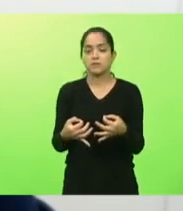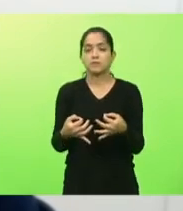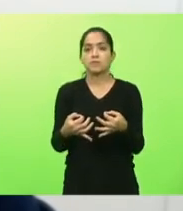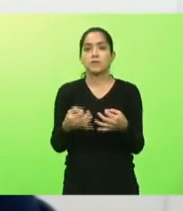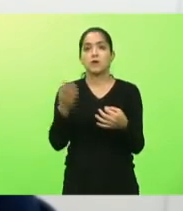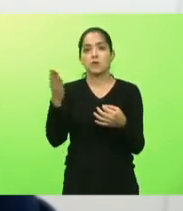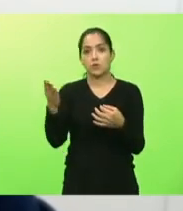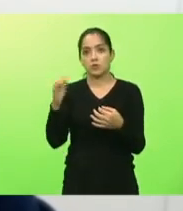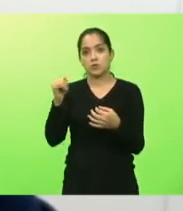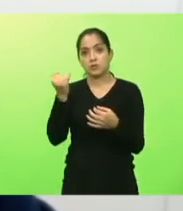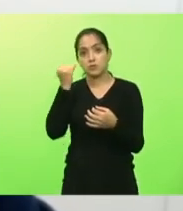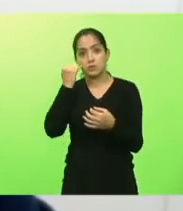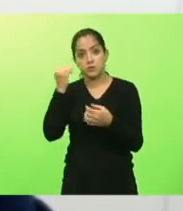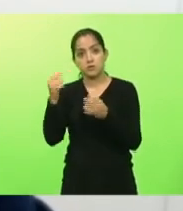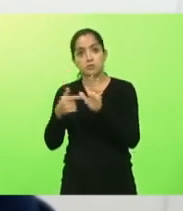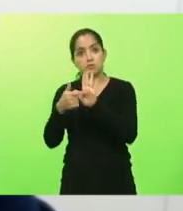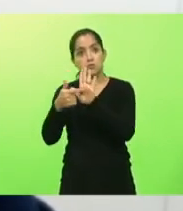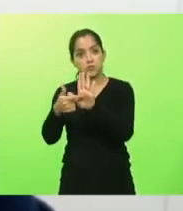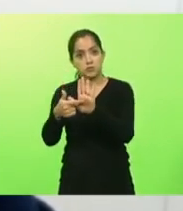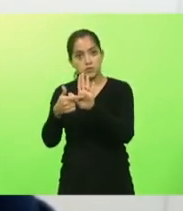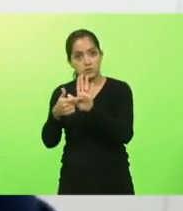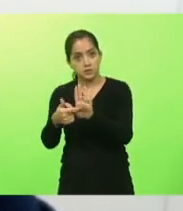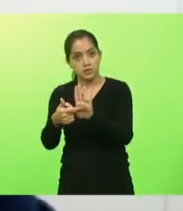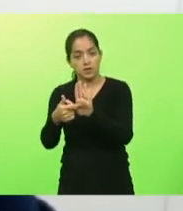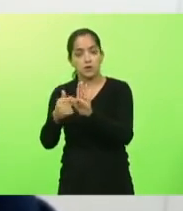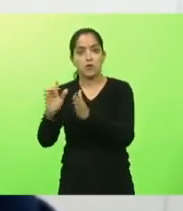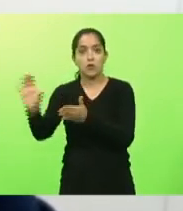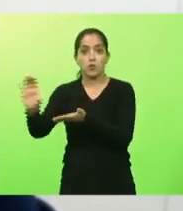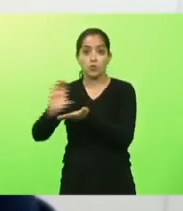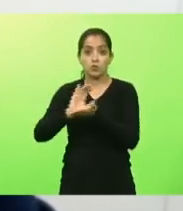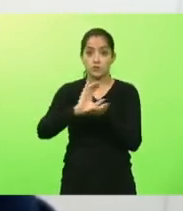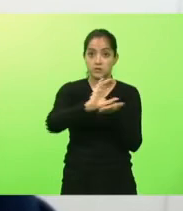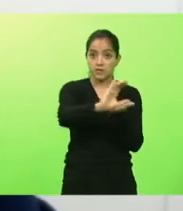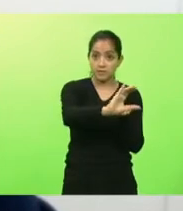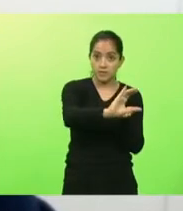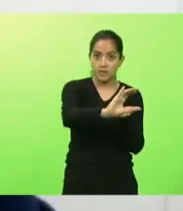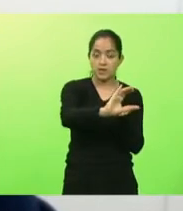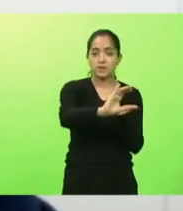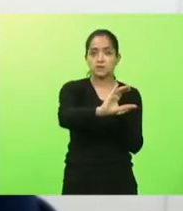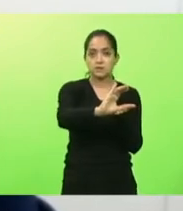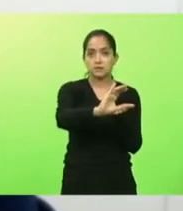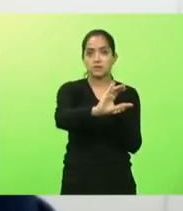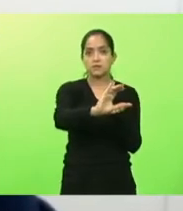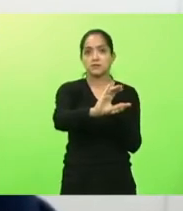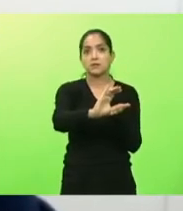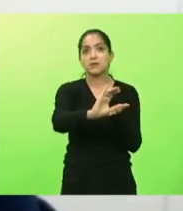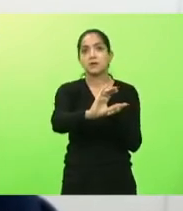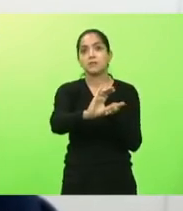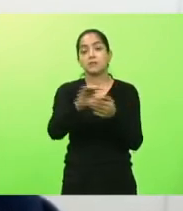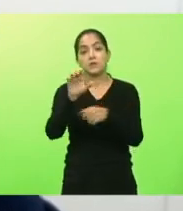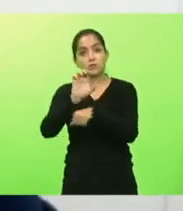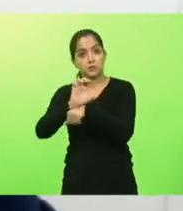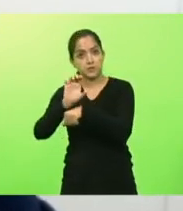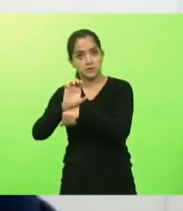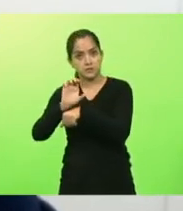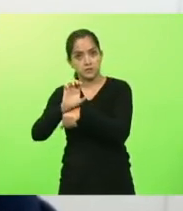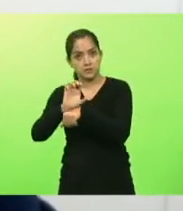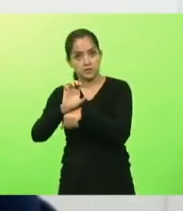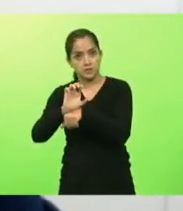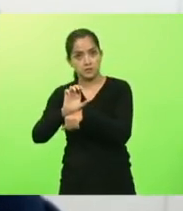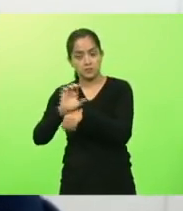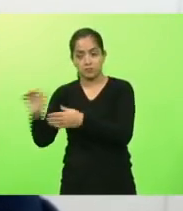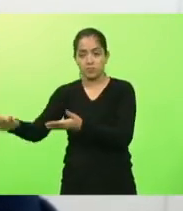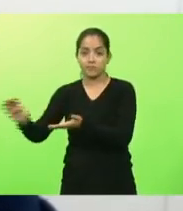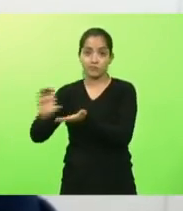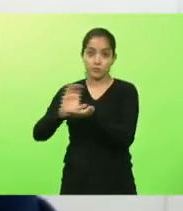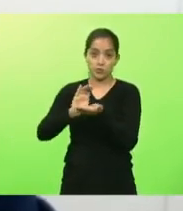Gessé mostrou os repasses que o Estado recebe da União, que é só repasse,